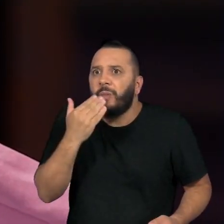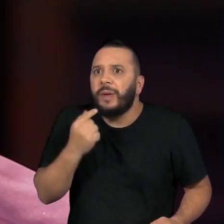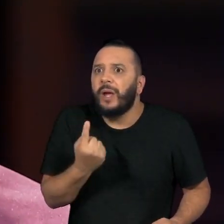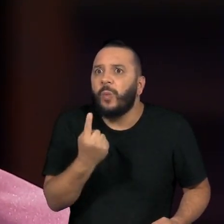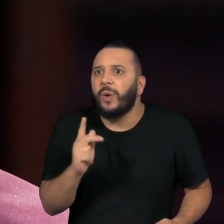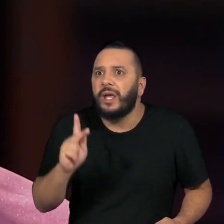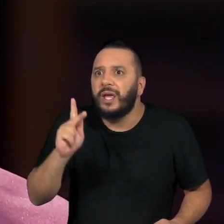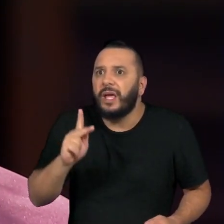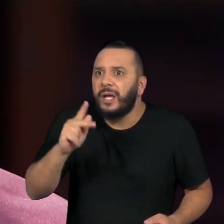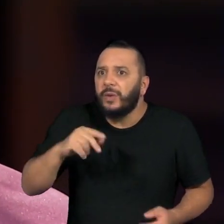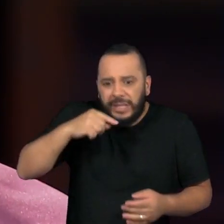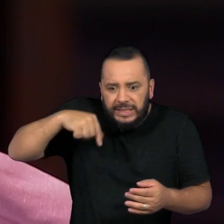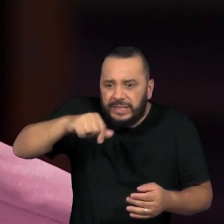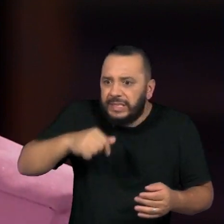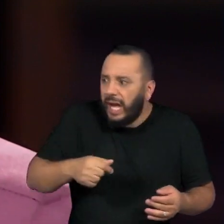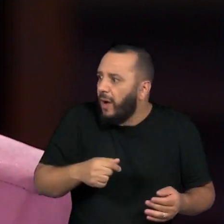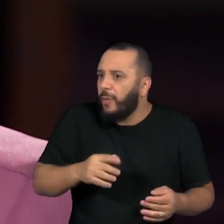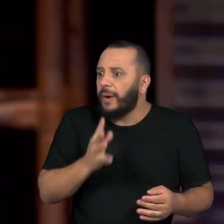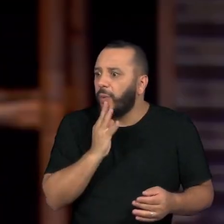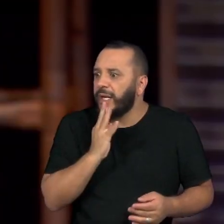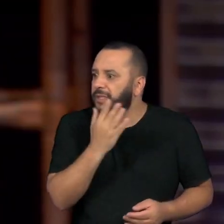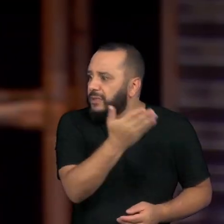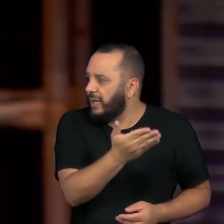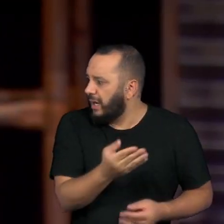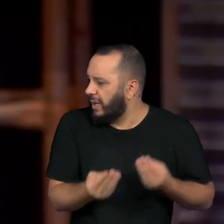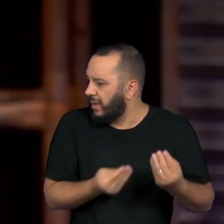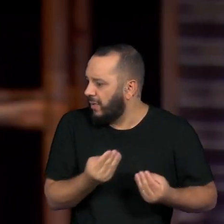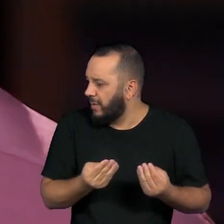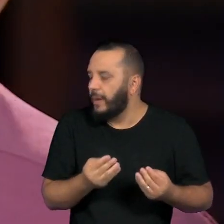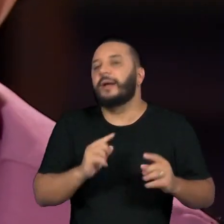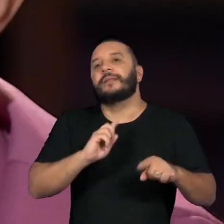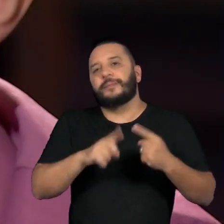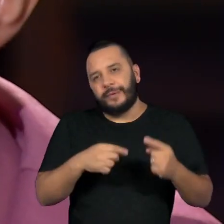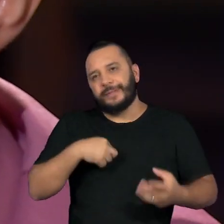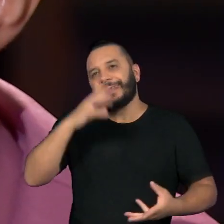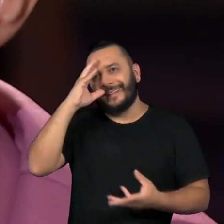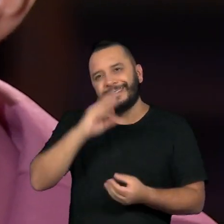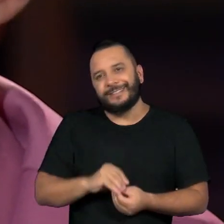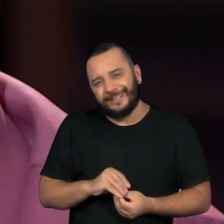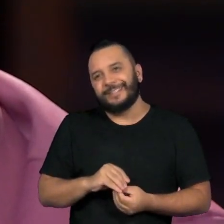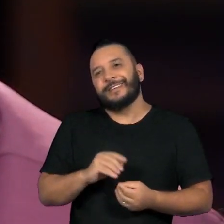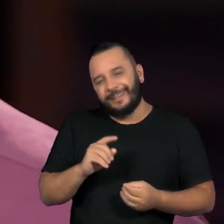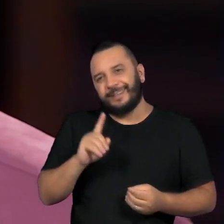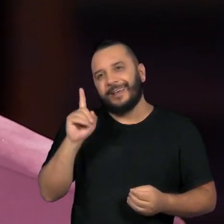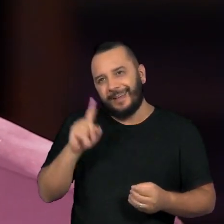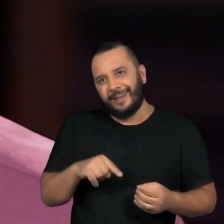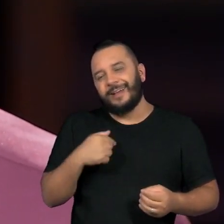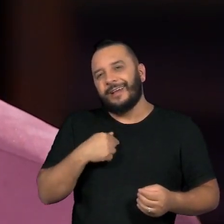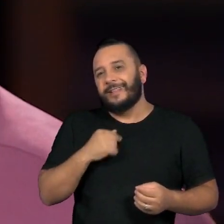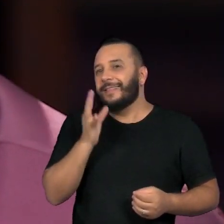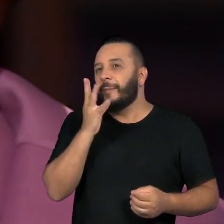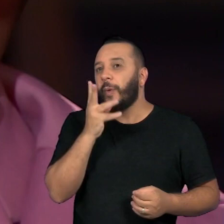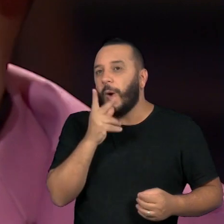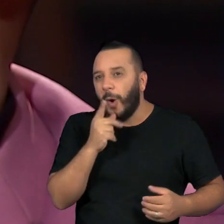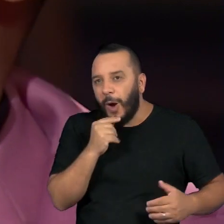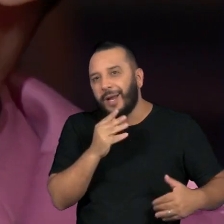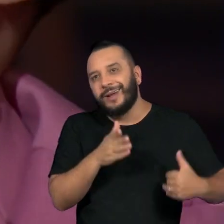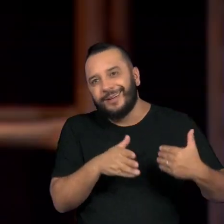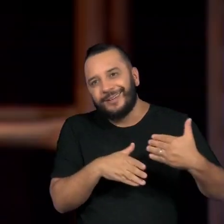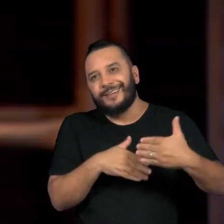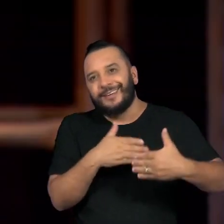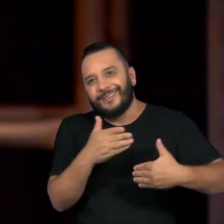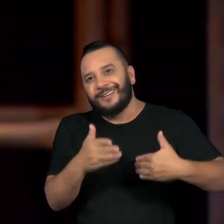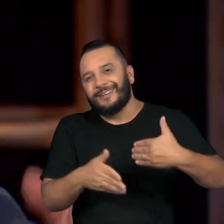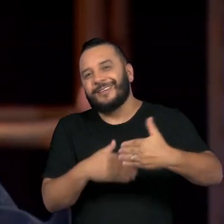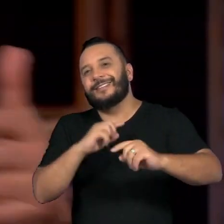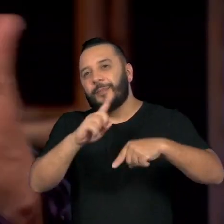1 quilo de sal comigo? Depois eu entendi que é porque demora. Me explicaram. Claro. Mas... Demora um tempão, né?